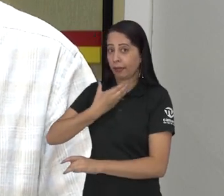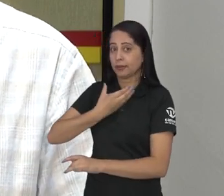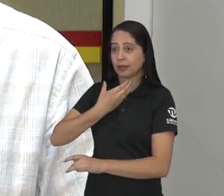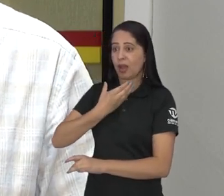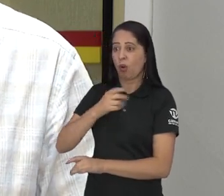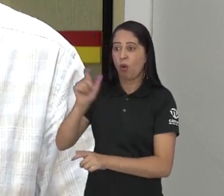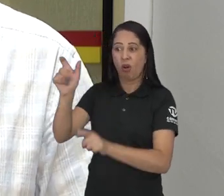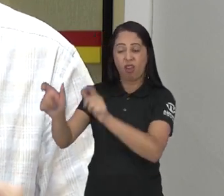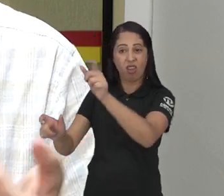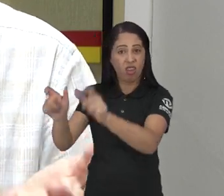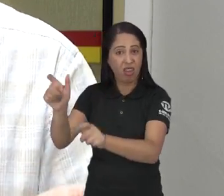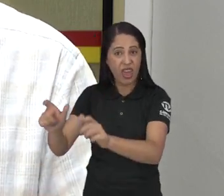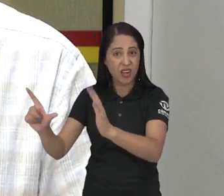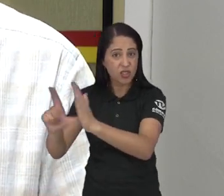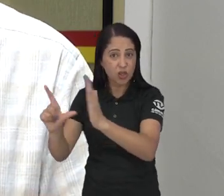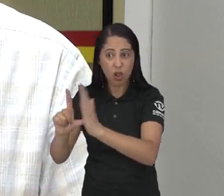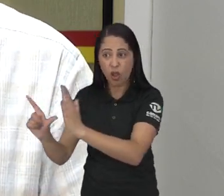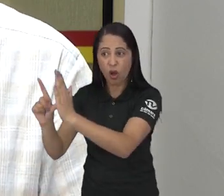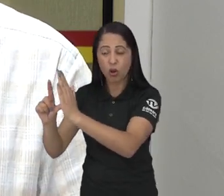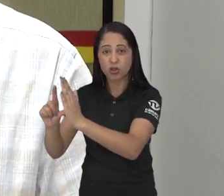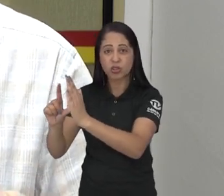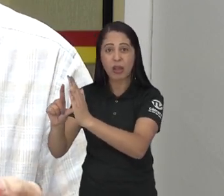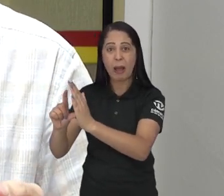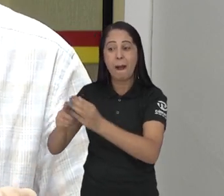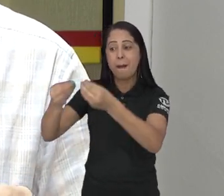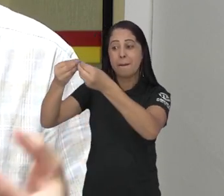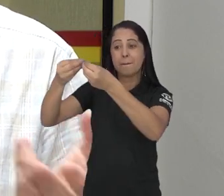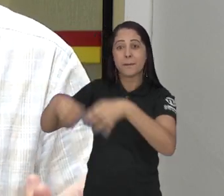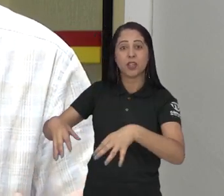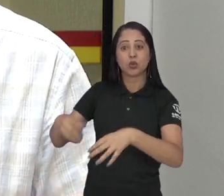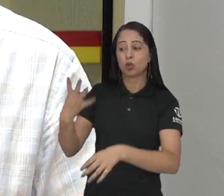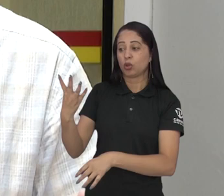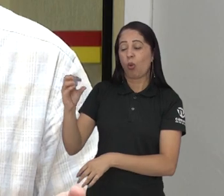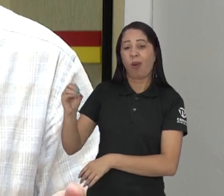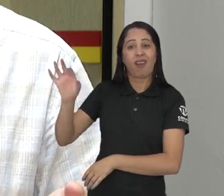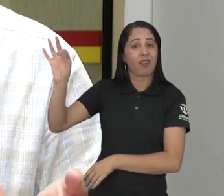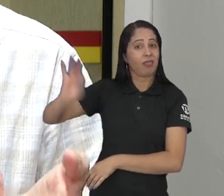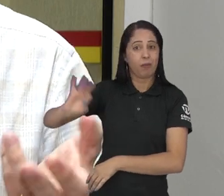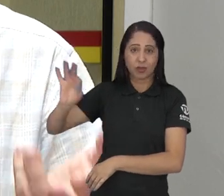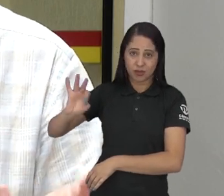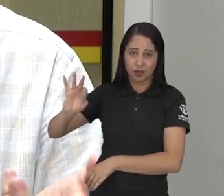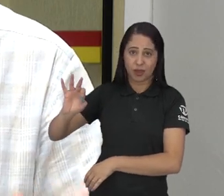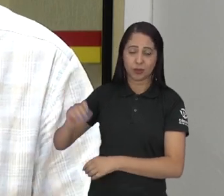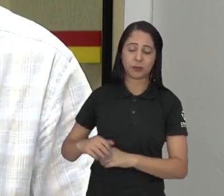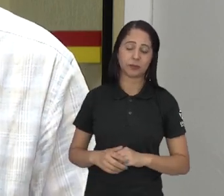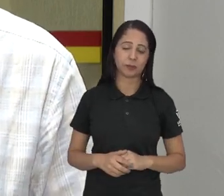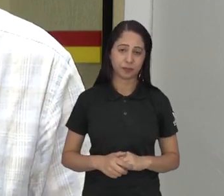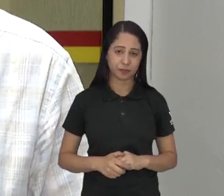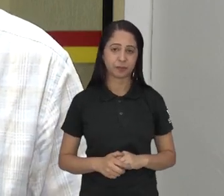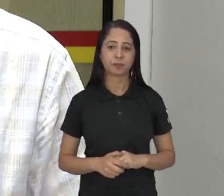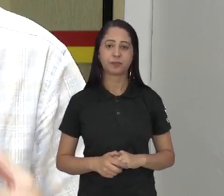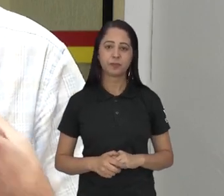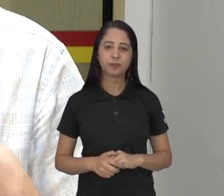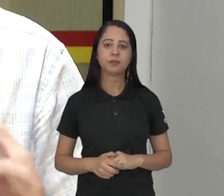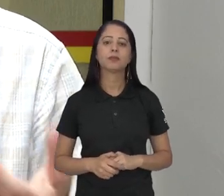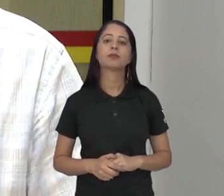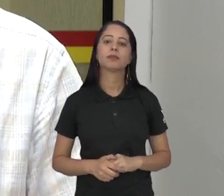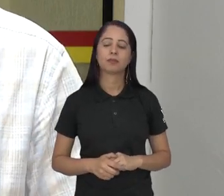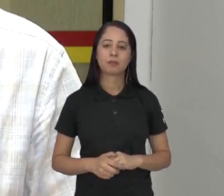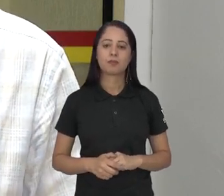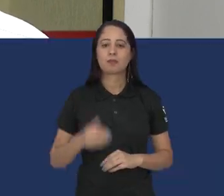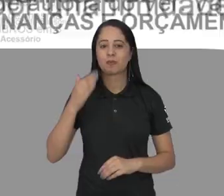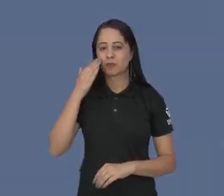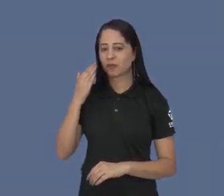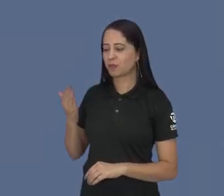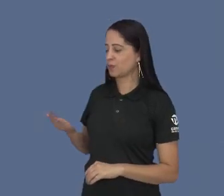ano Natal então daí surgiu que eles tiveram prejuízo muito grande em torno de 40% das vendas é isso surgiu